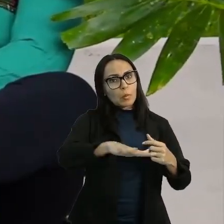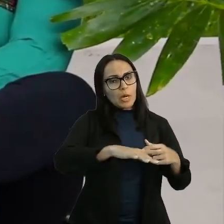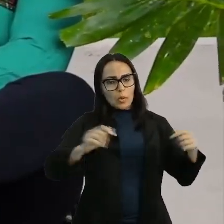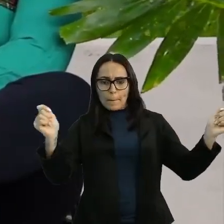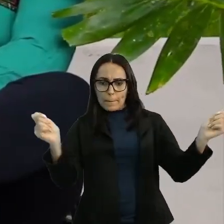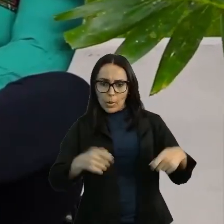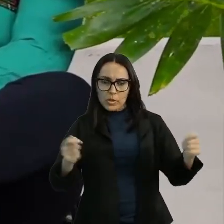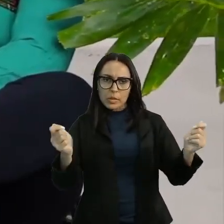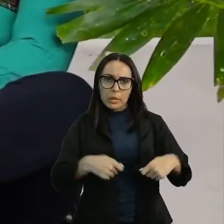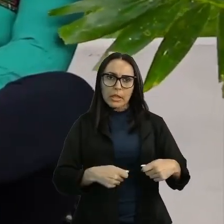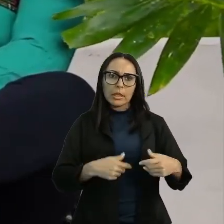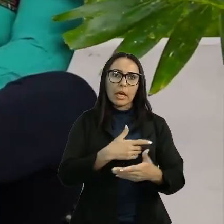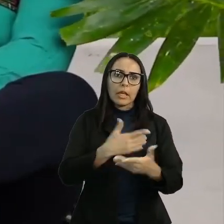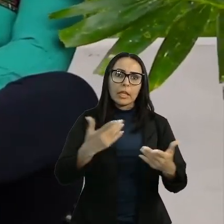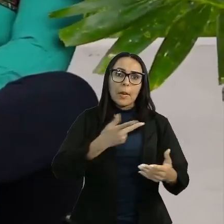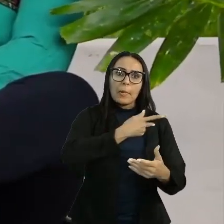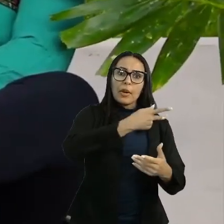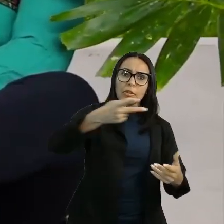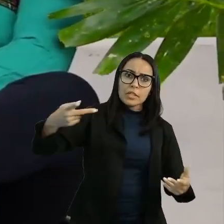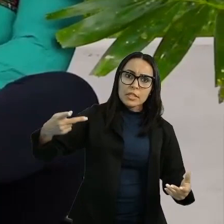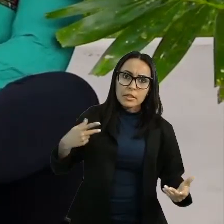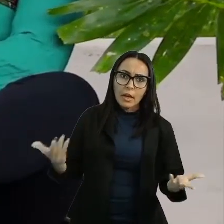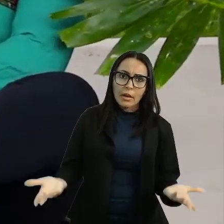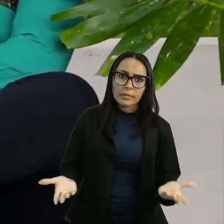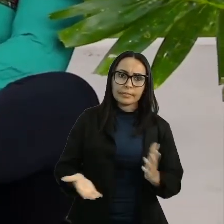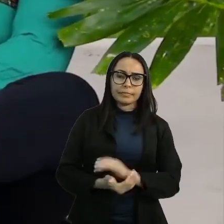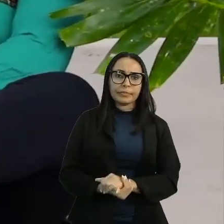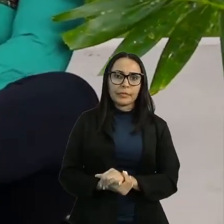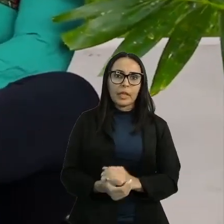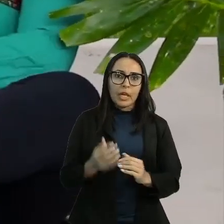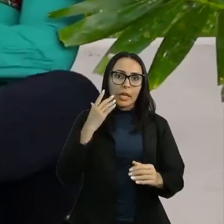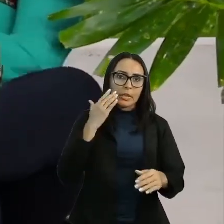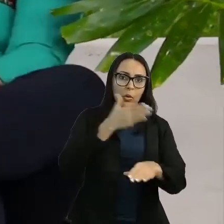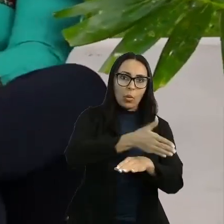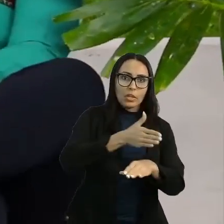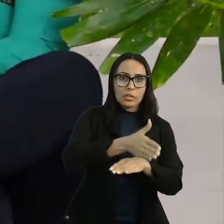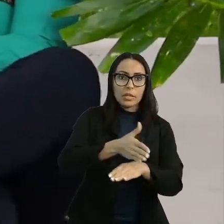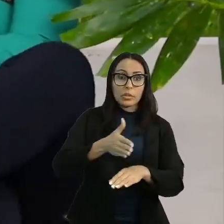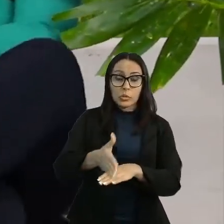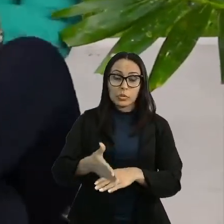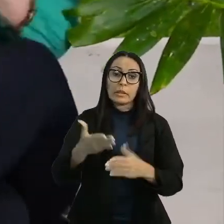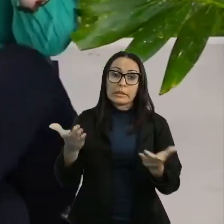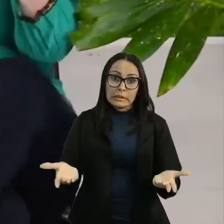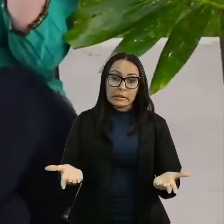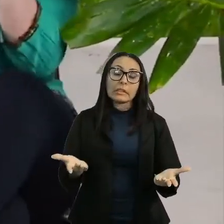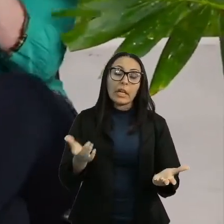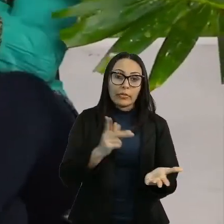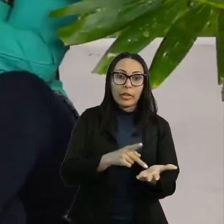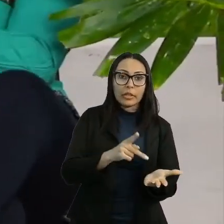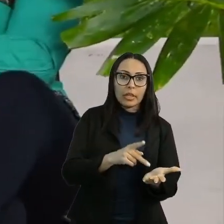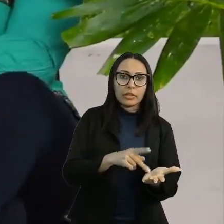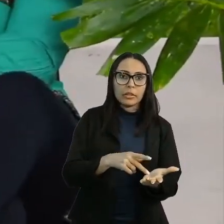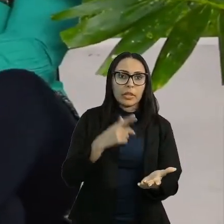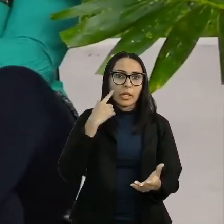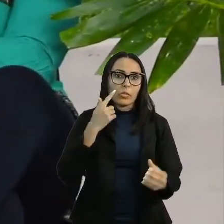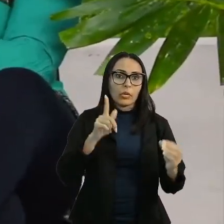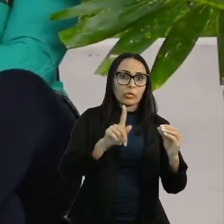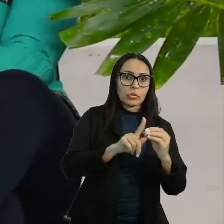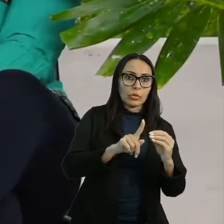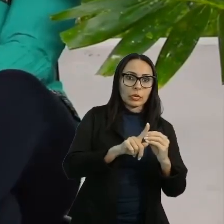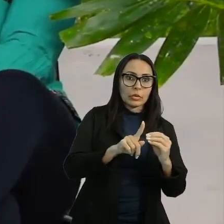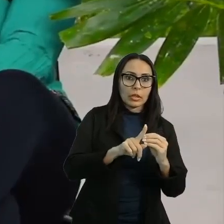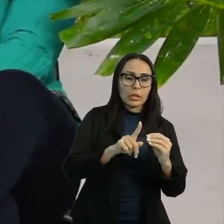16 vezes, é isso? Independente se é de 2 em 2, de 3 em 3, mas ao final do dia você tem que ter feito 16 vezes, é exatamente, isso, né? Exatamente. Então você